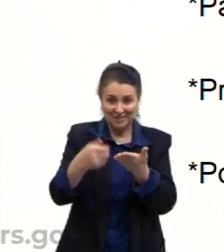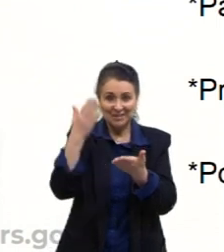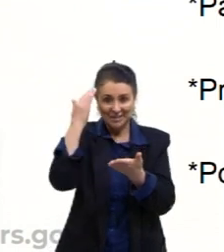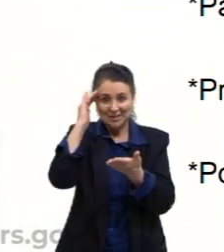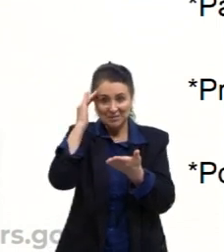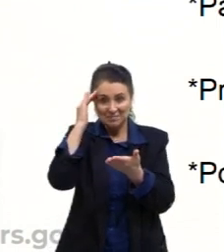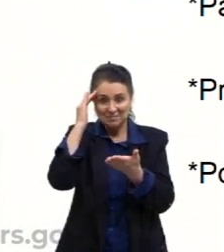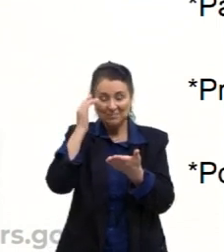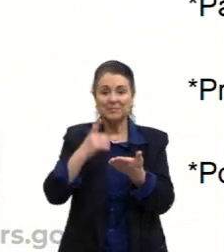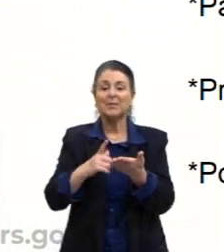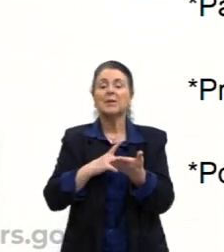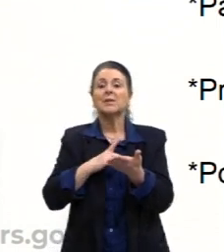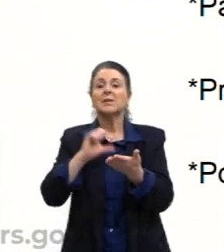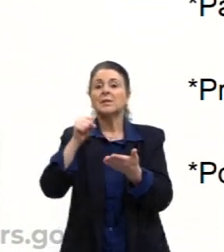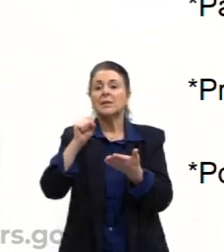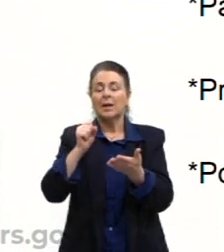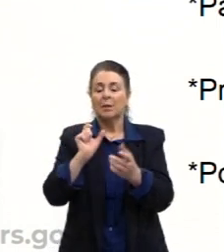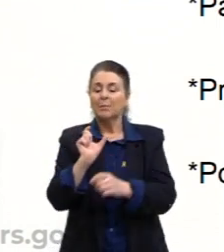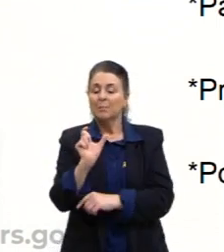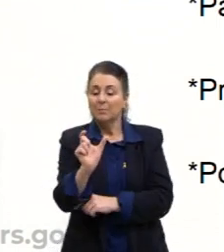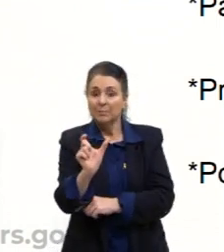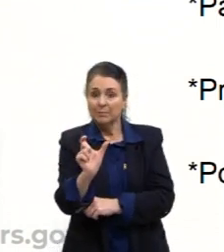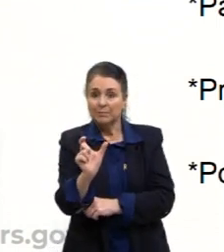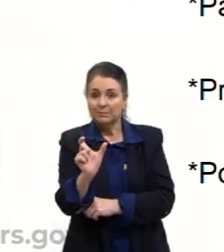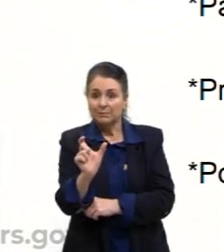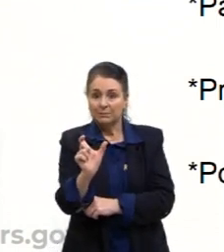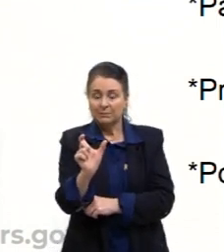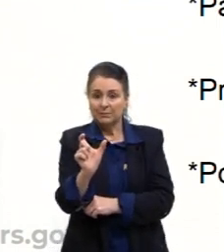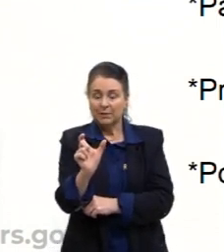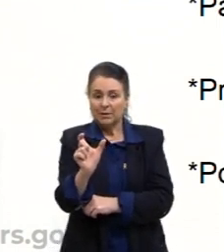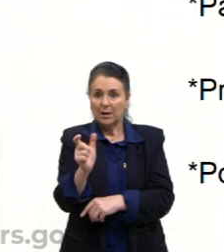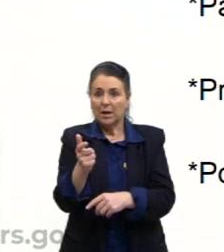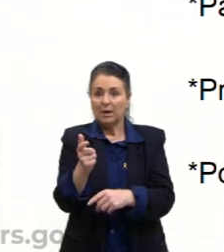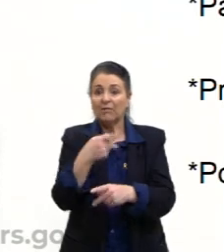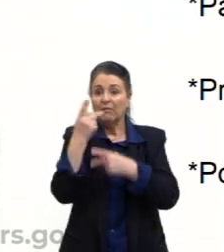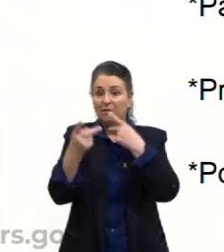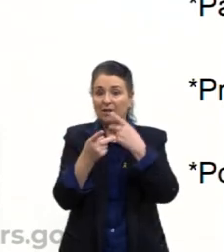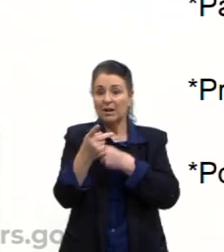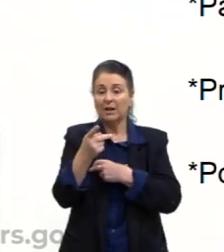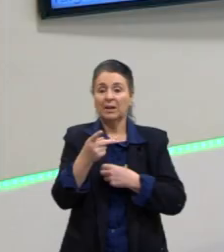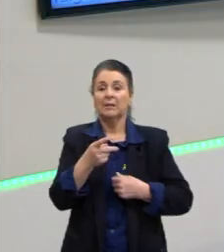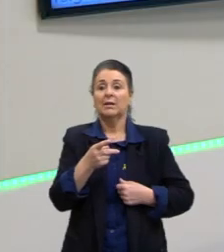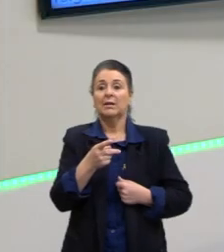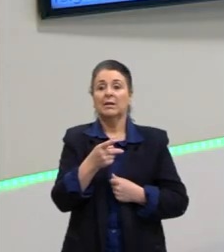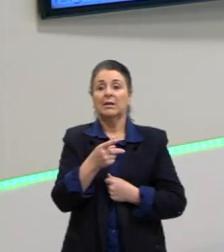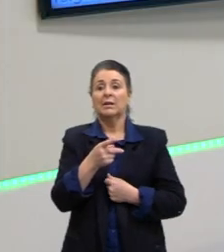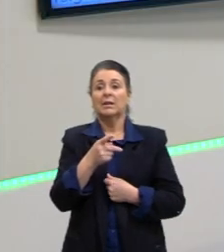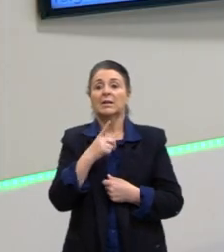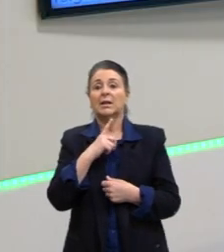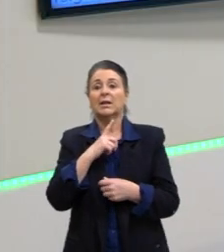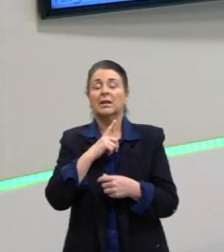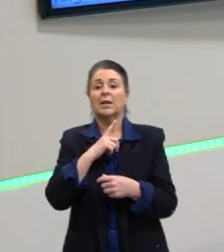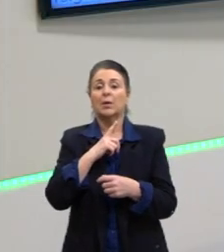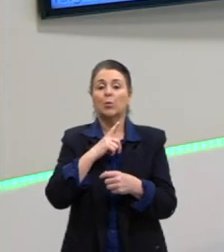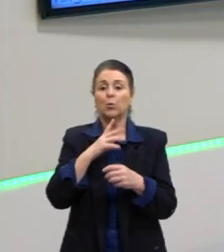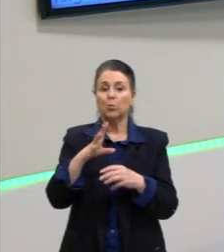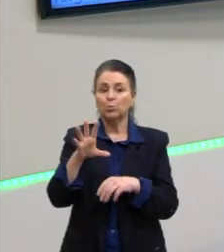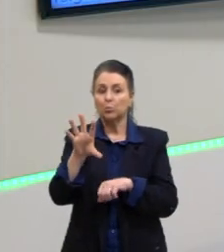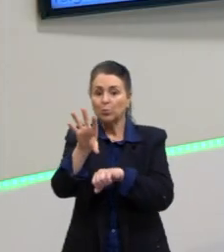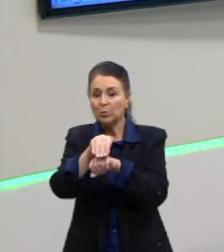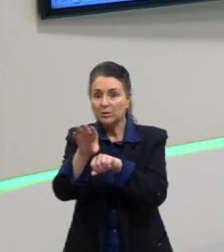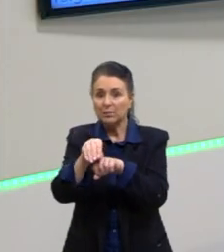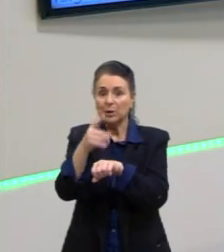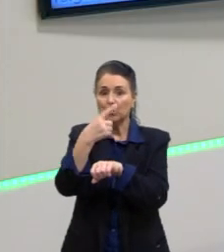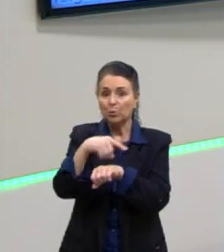claro que para essa palavra né para a pronúncia dessa palavra nós temos que ter o conhecimento outros